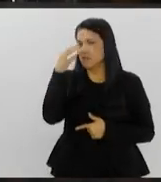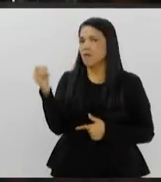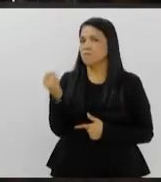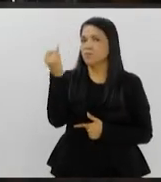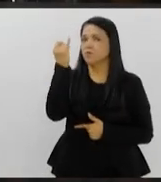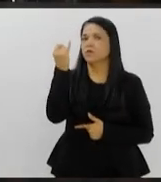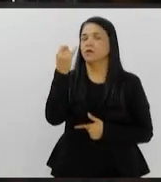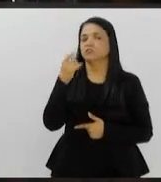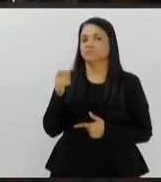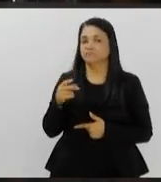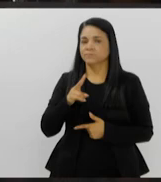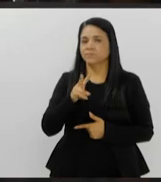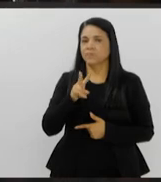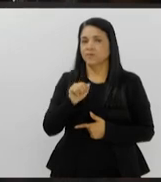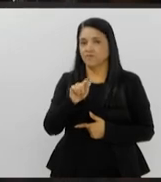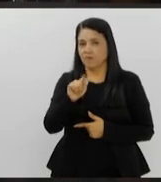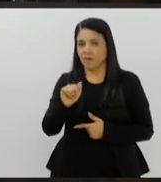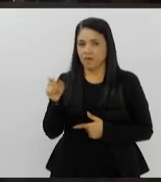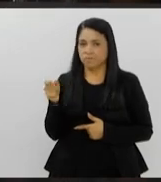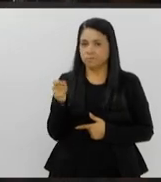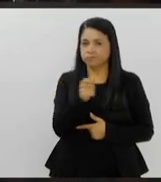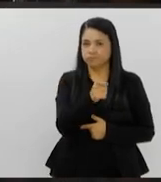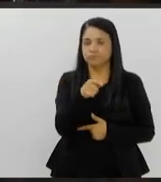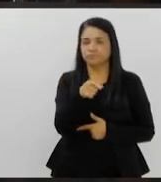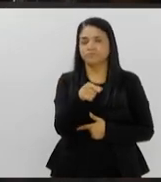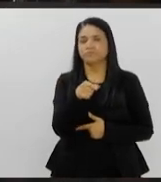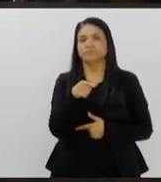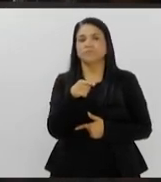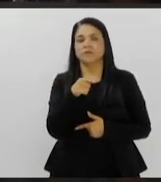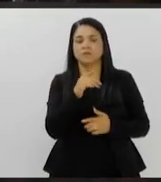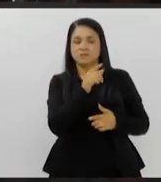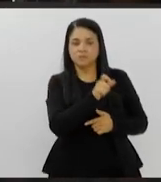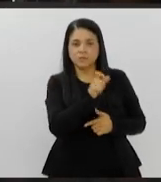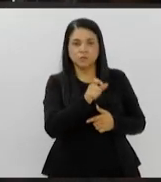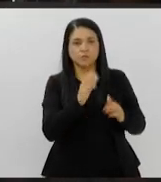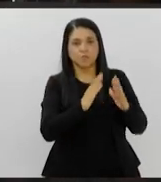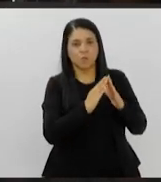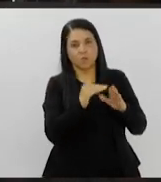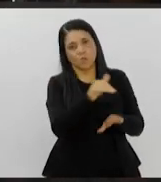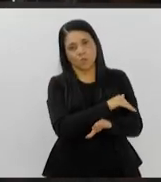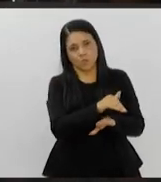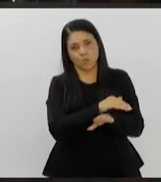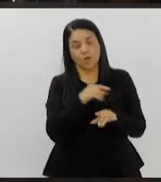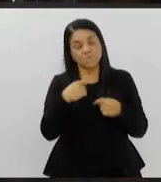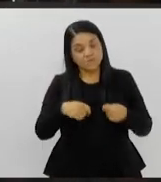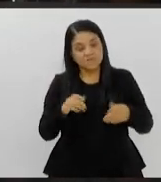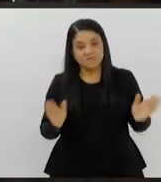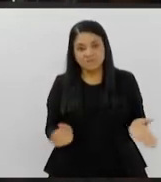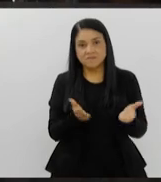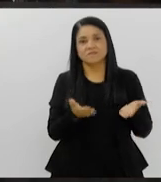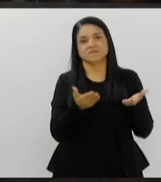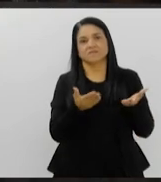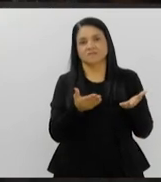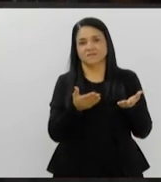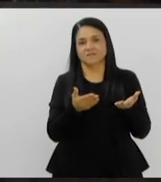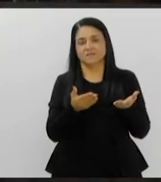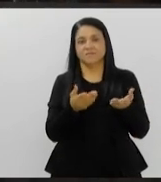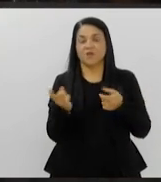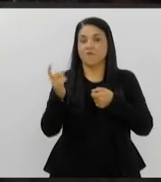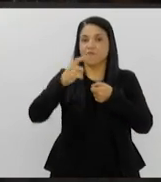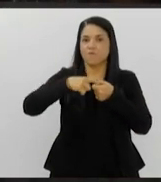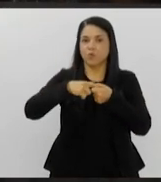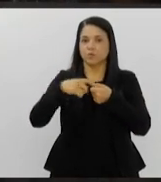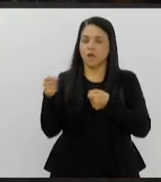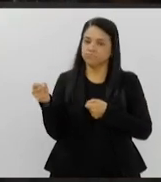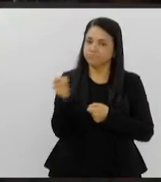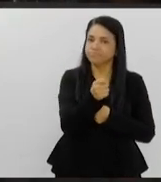ter reserva de vagas para esse público que muitas das vezes só precisa de um incentivo, um estímulo para retomar